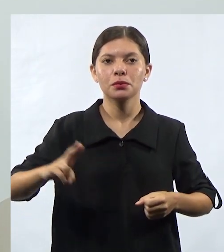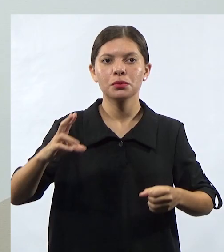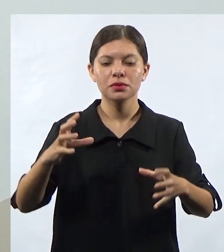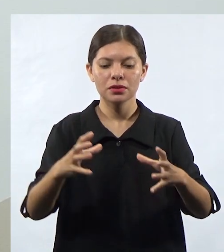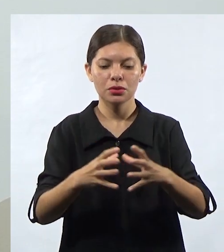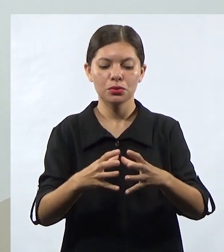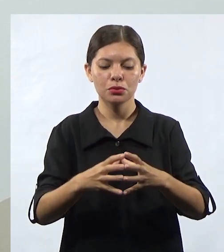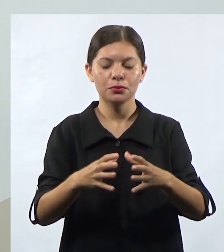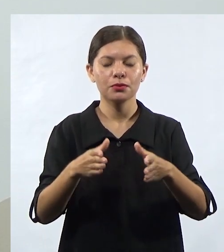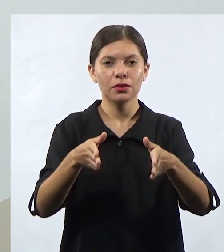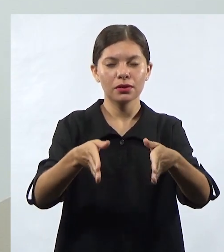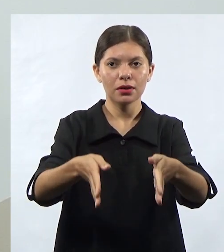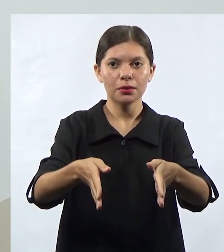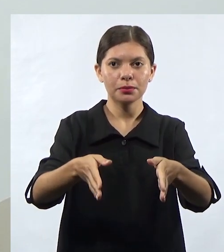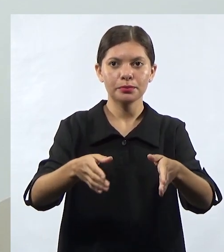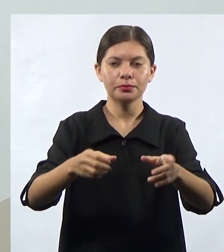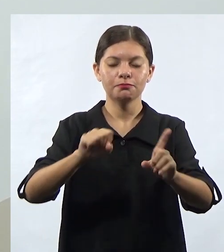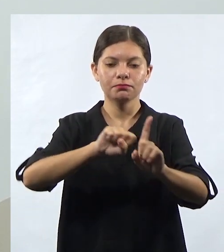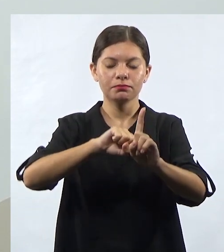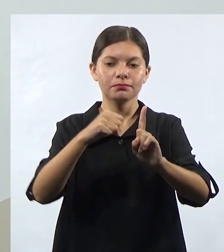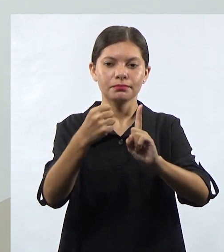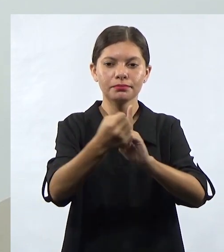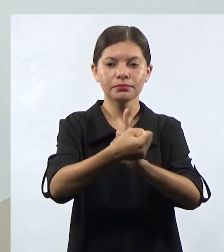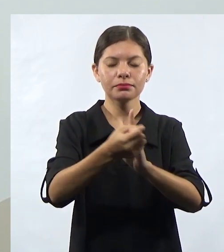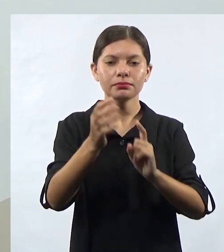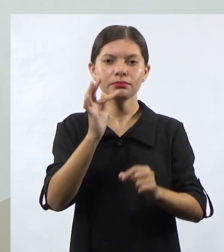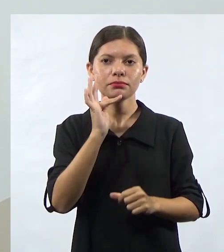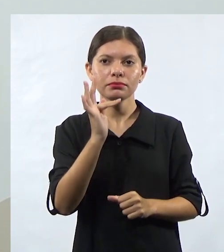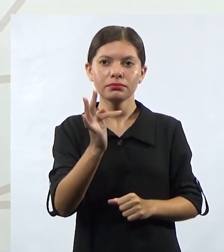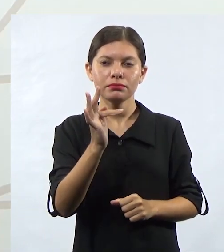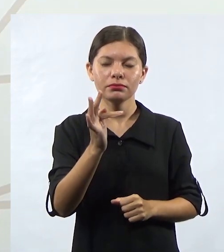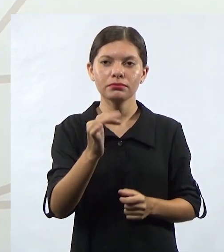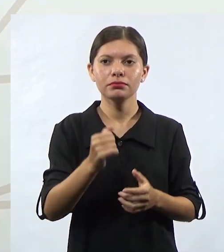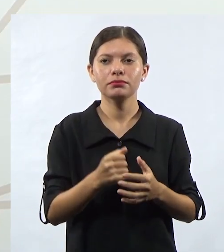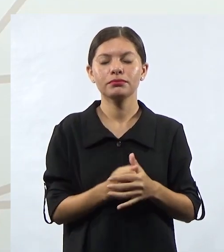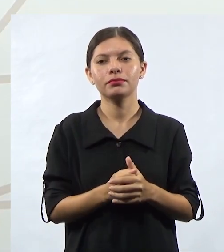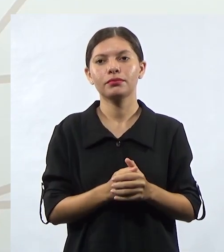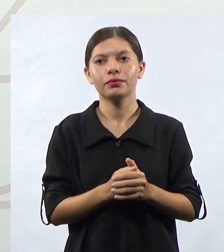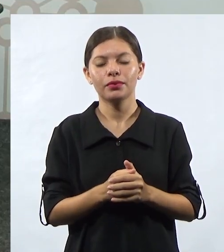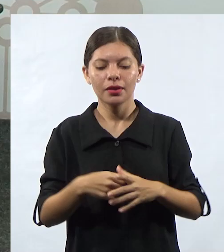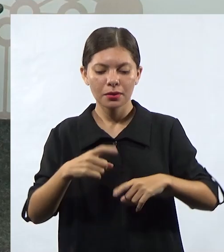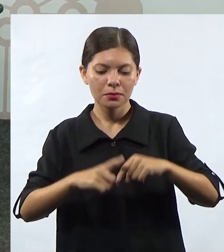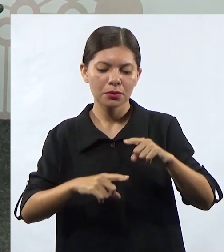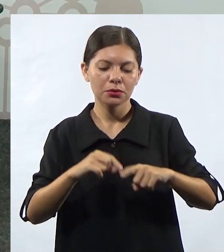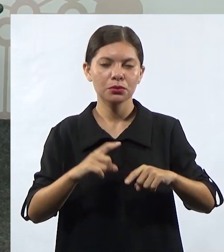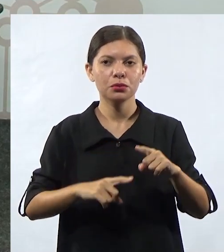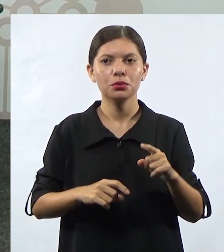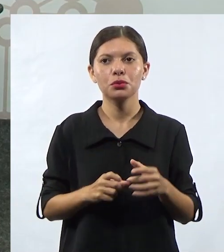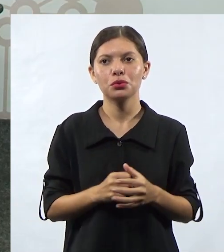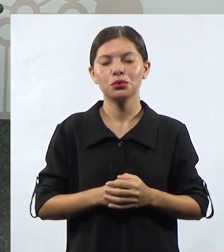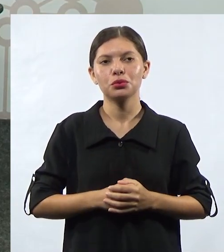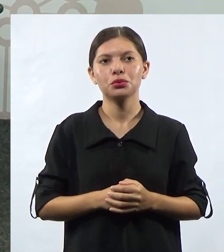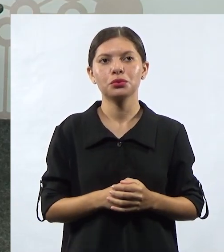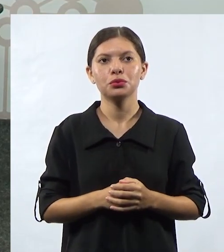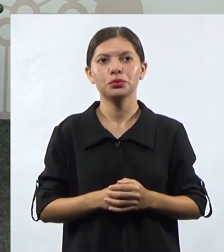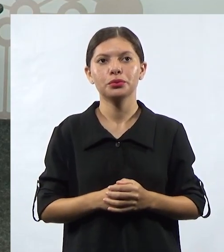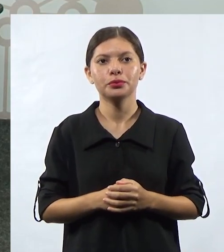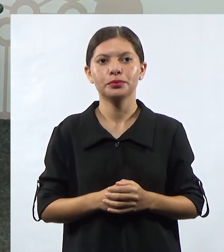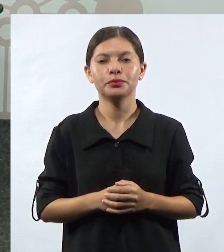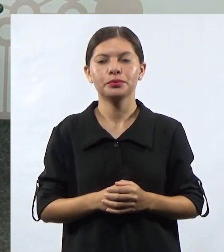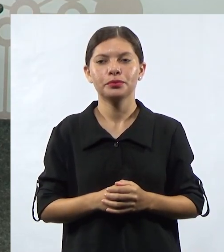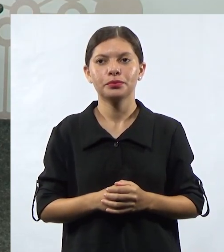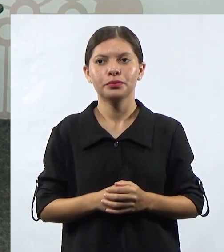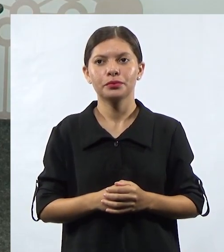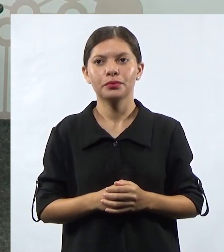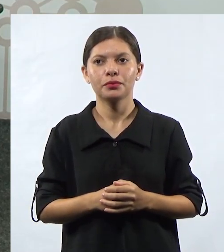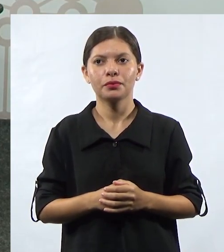justamente para esse coletivo dizer quais são as suas percepções sobre o produto que vai entrar no mercado, ou se está